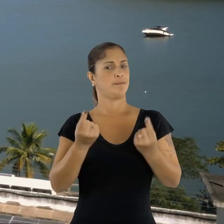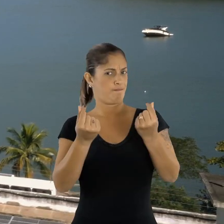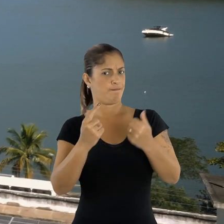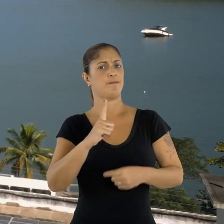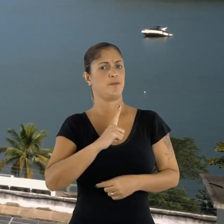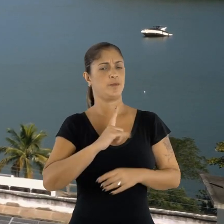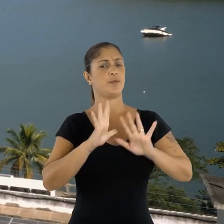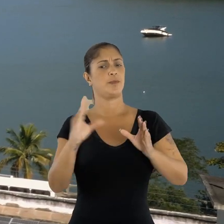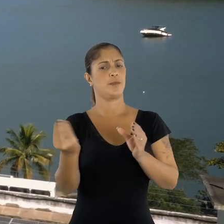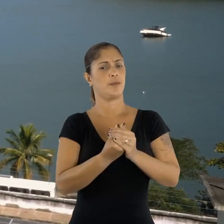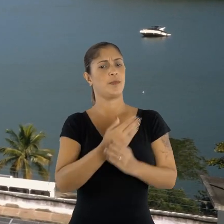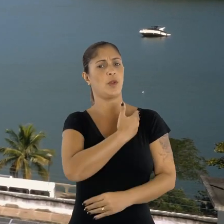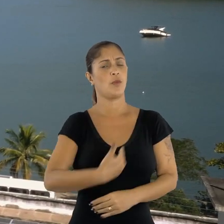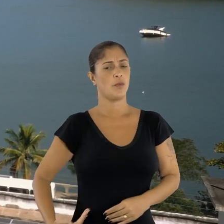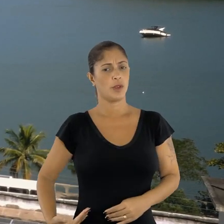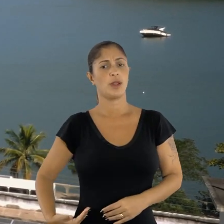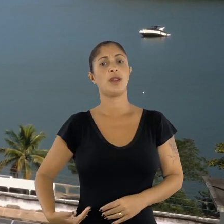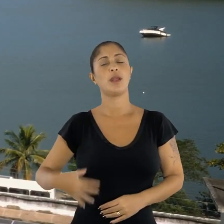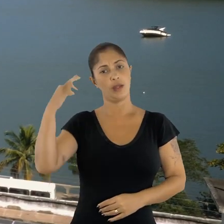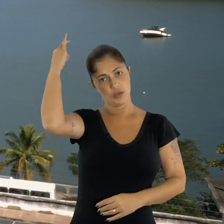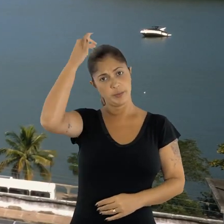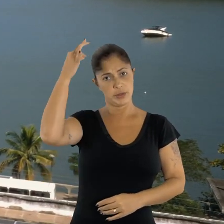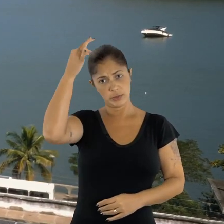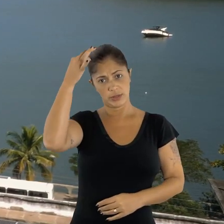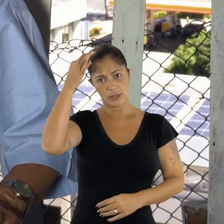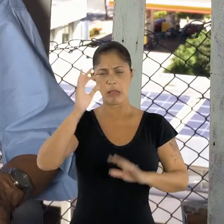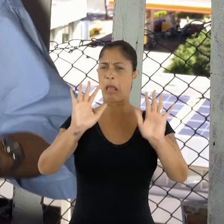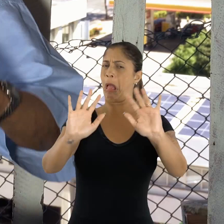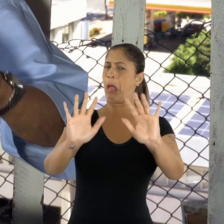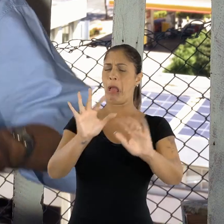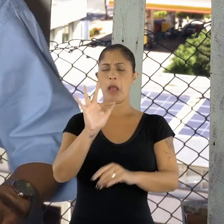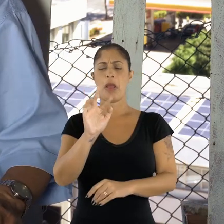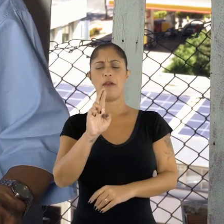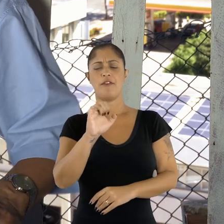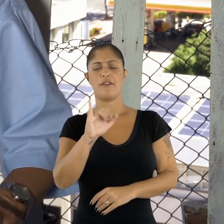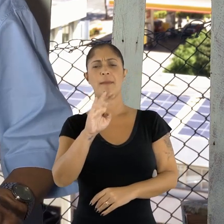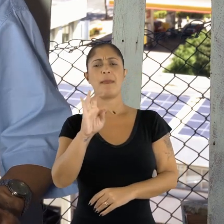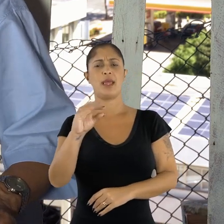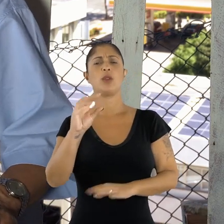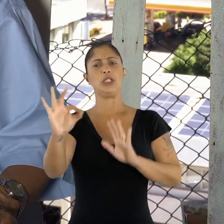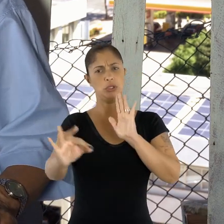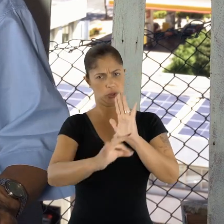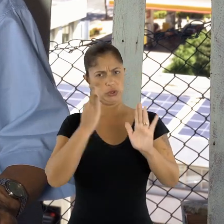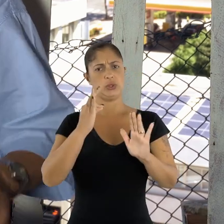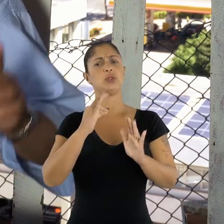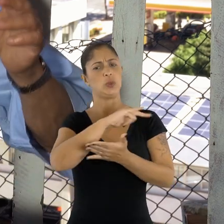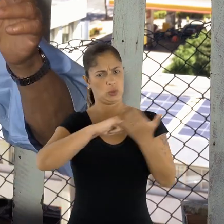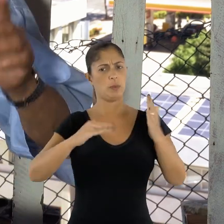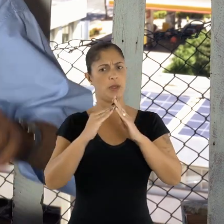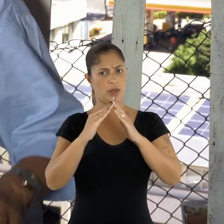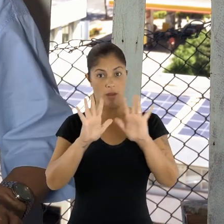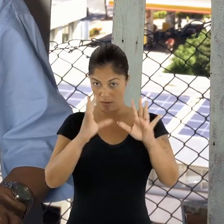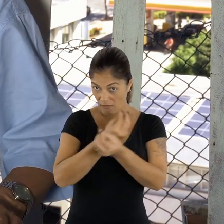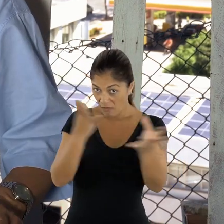qual fazia parte o governador do Espírito Santo. Não, Frei Beto, nós vamos dar a escritura lá. Eu falei, mas vai dar